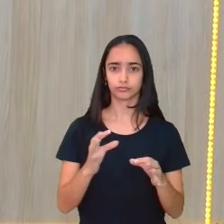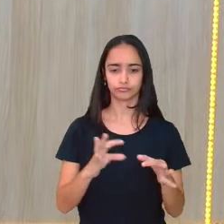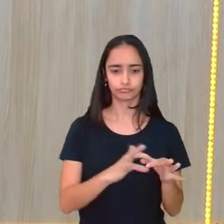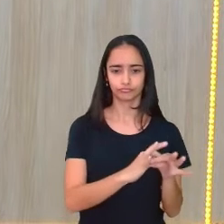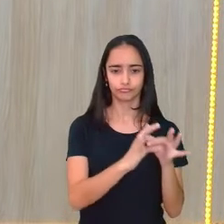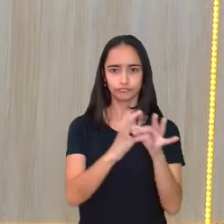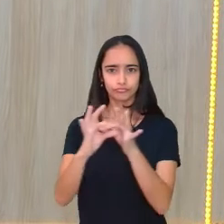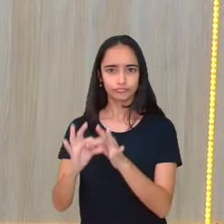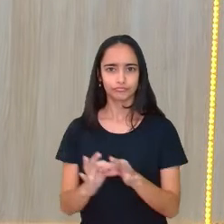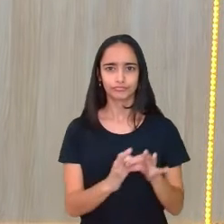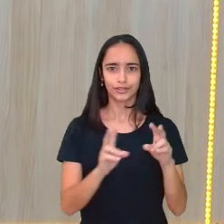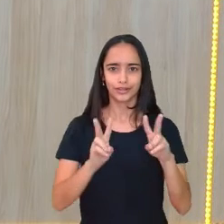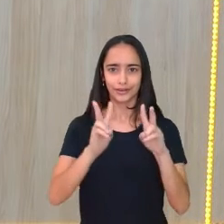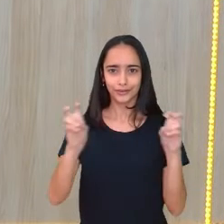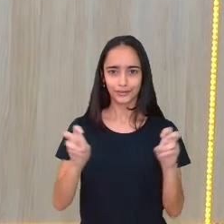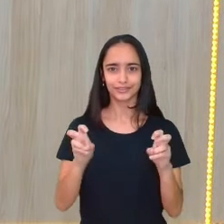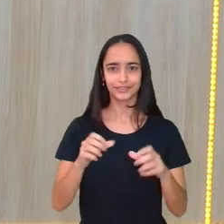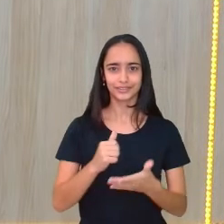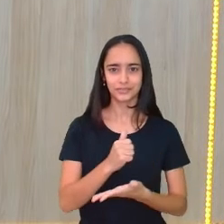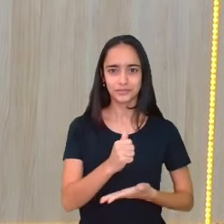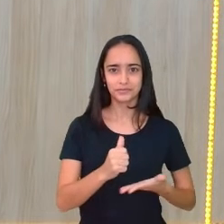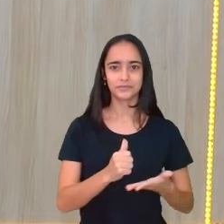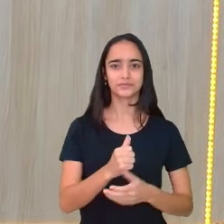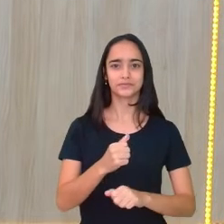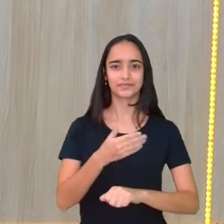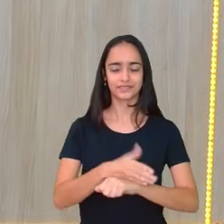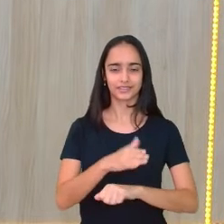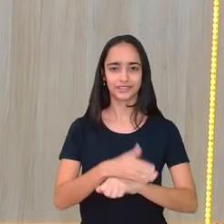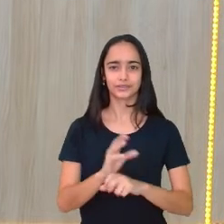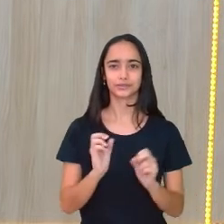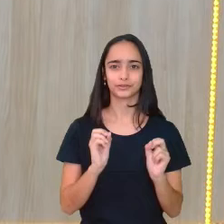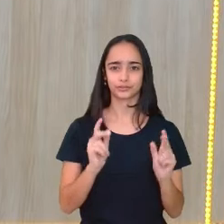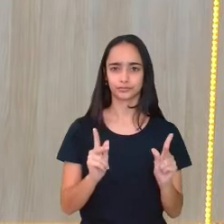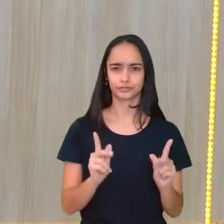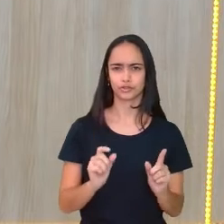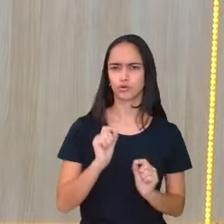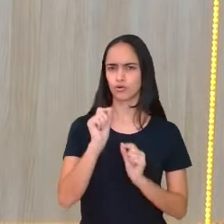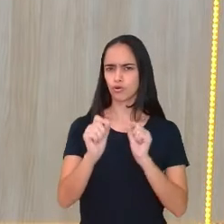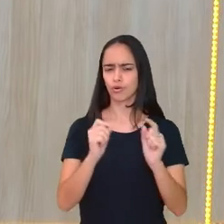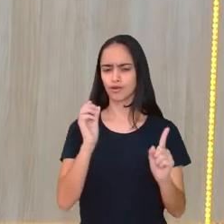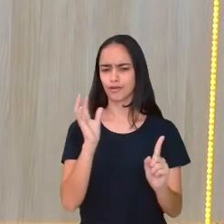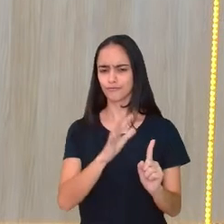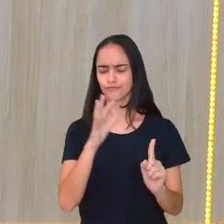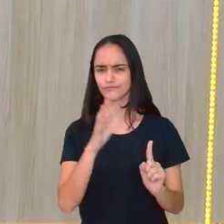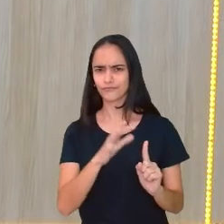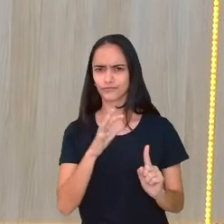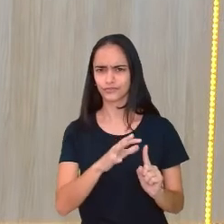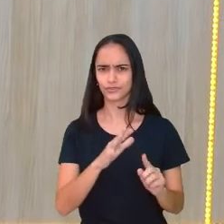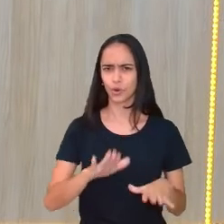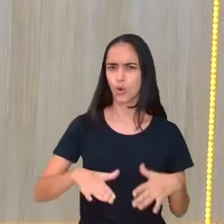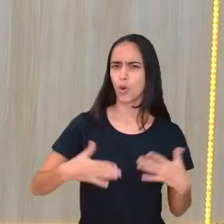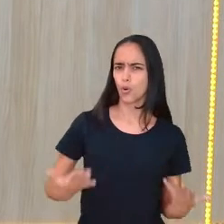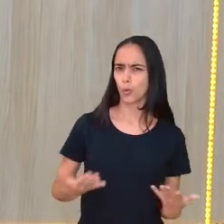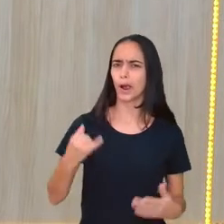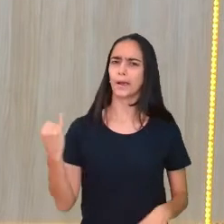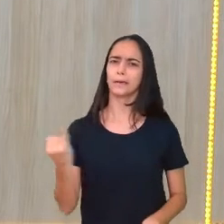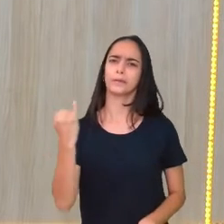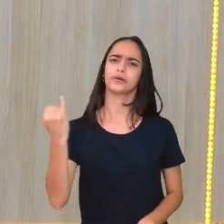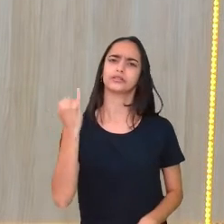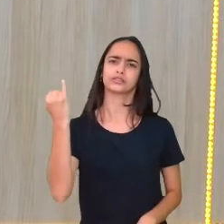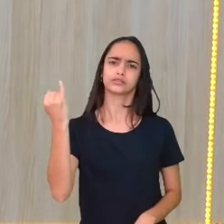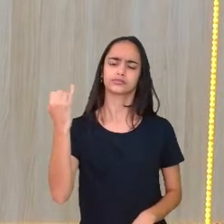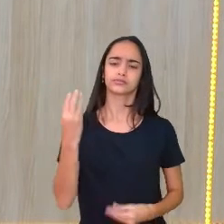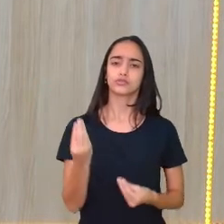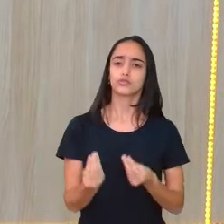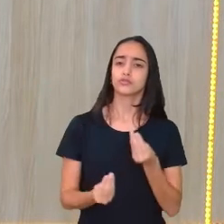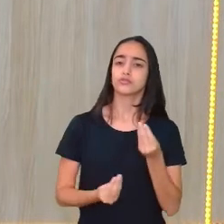interligado com esse conteúdo dos princípios de treinamento. Então, o que é que influencia, né? Qual a importância disso? Como